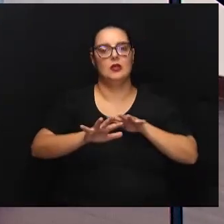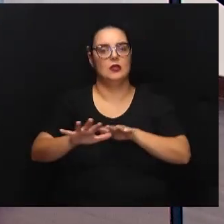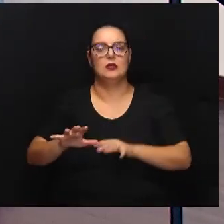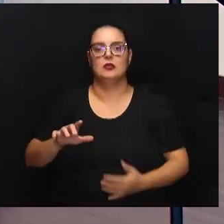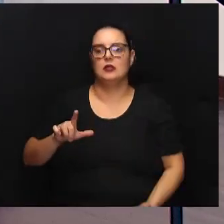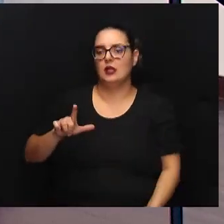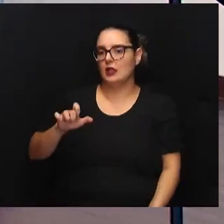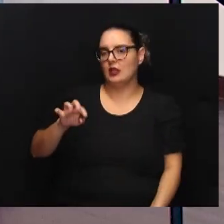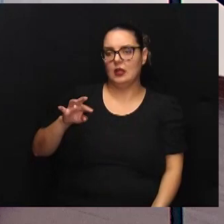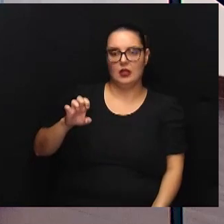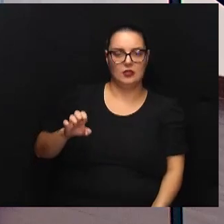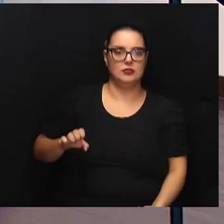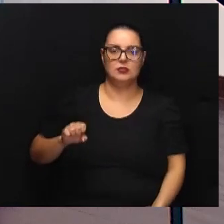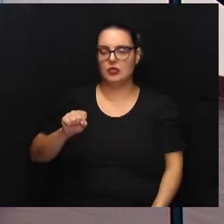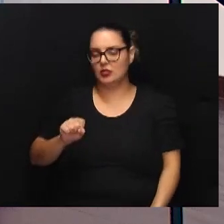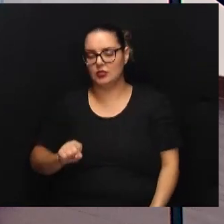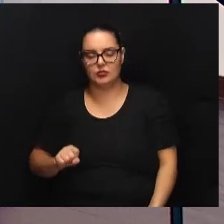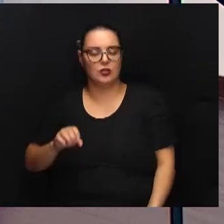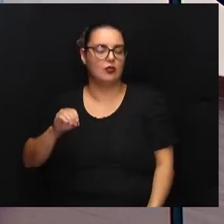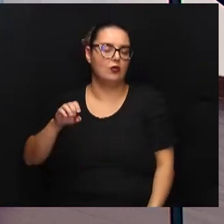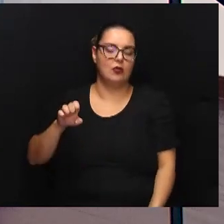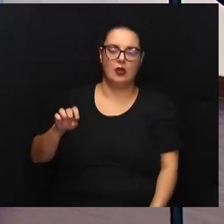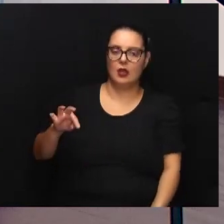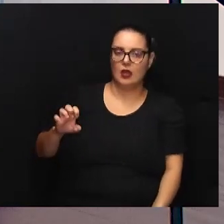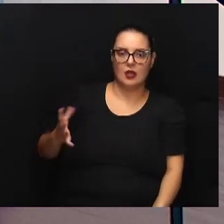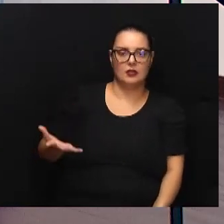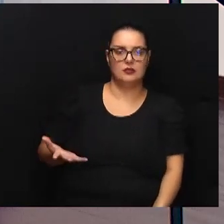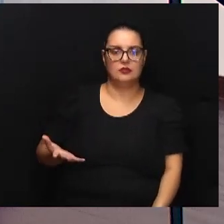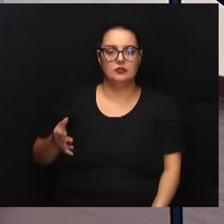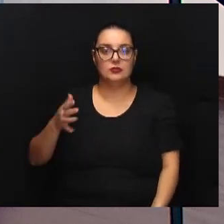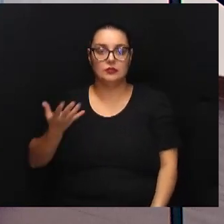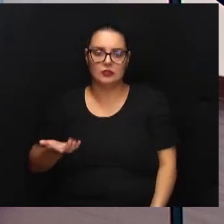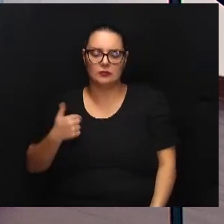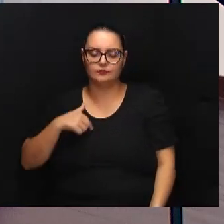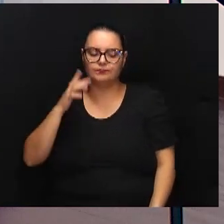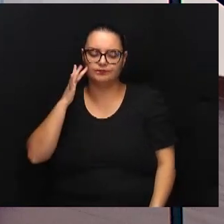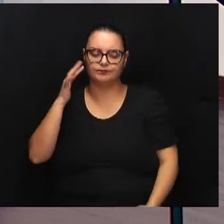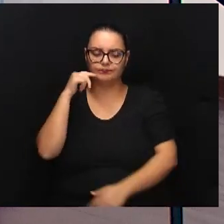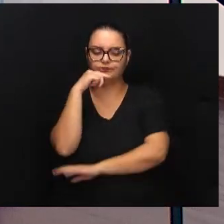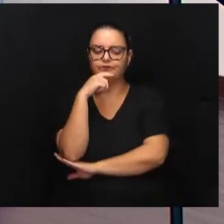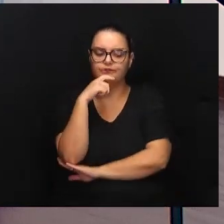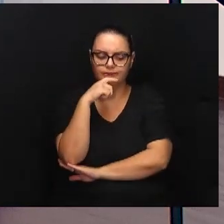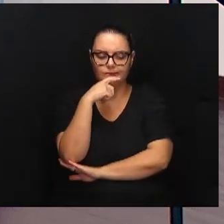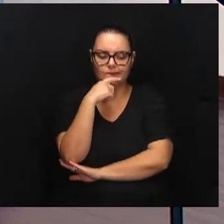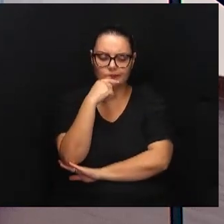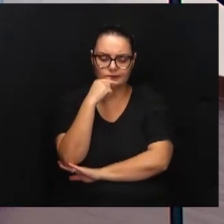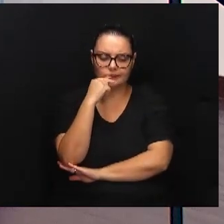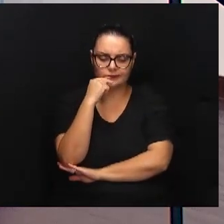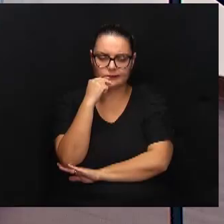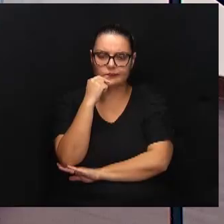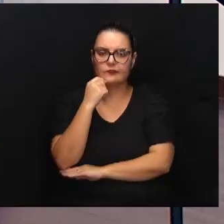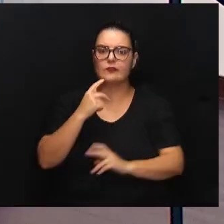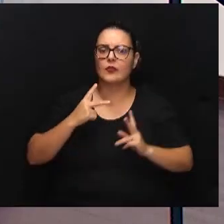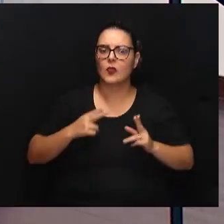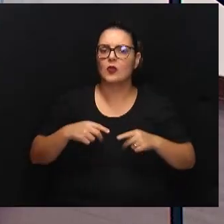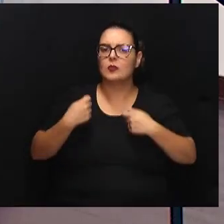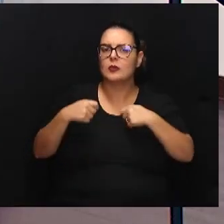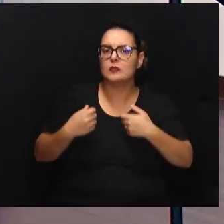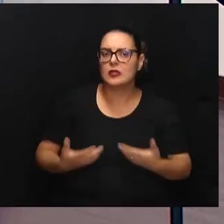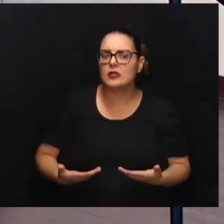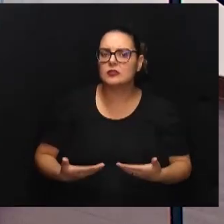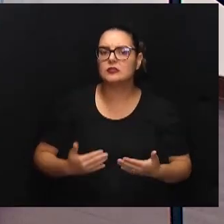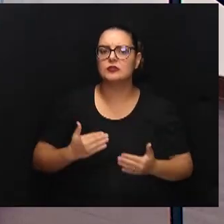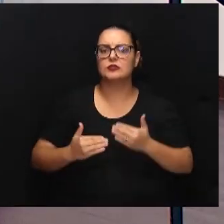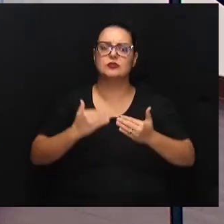Oeste. E aí eu fico pensando o quanto a necessidade, né, de construção desses espaços, ele